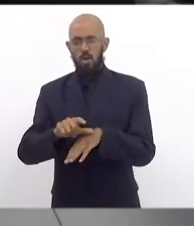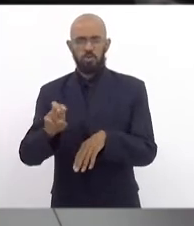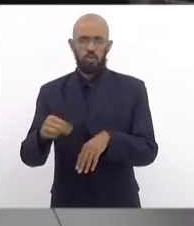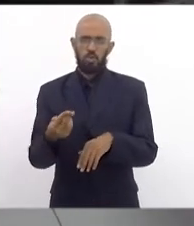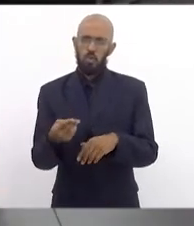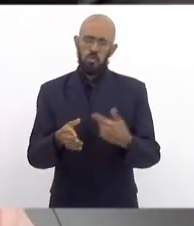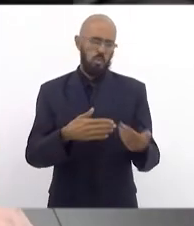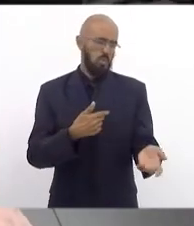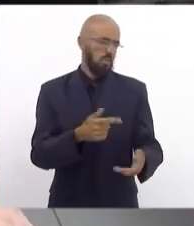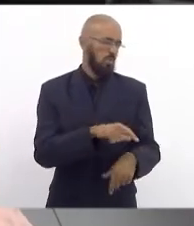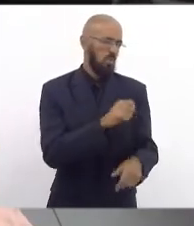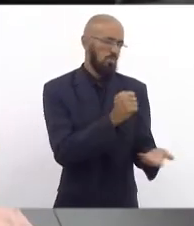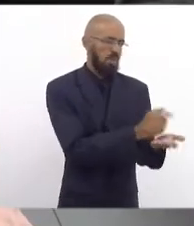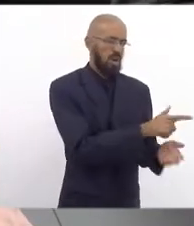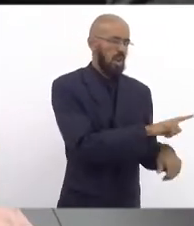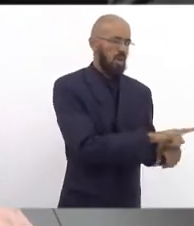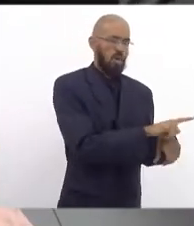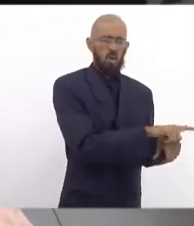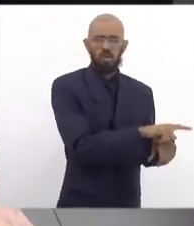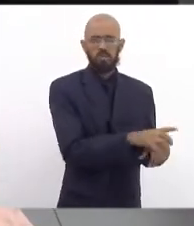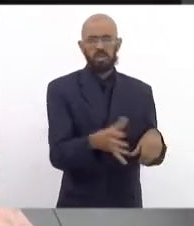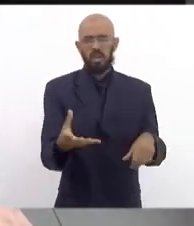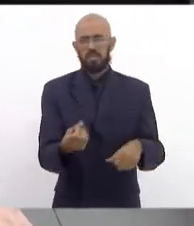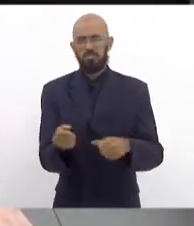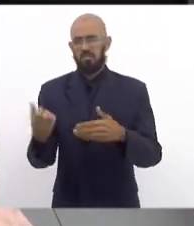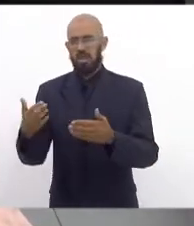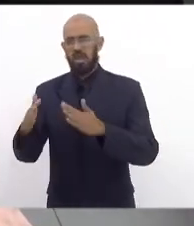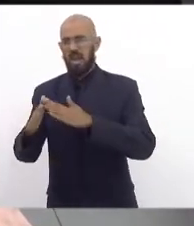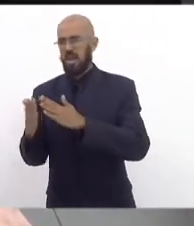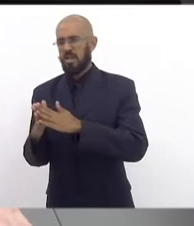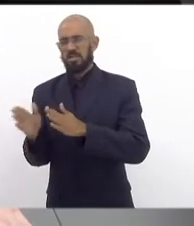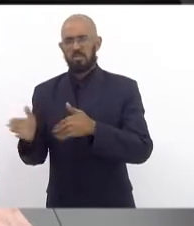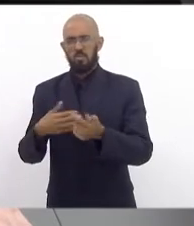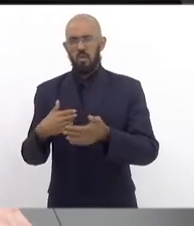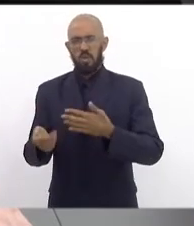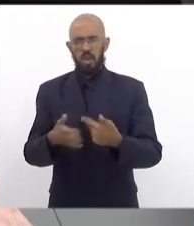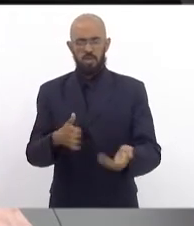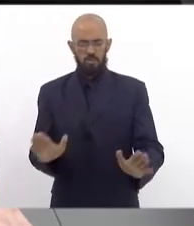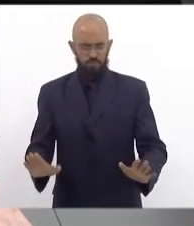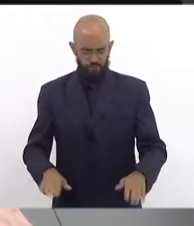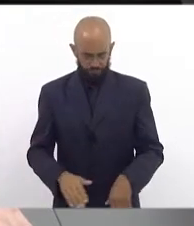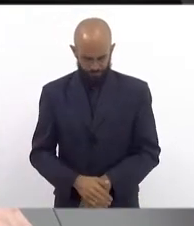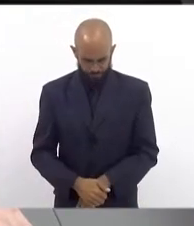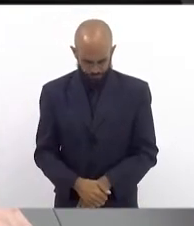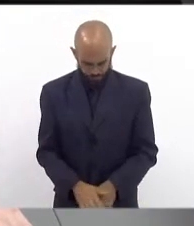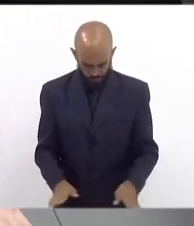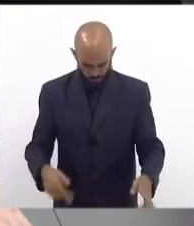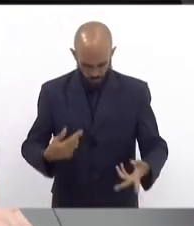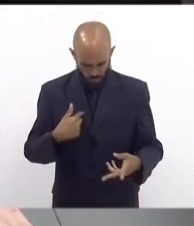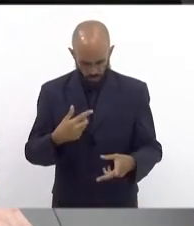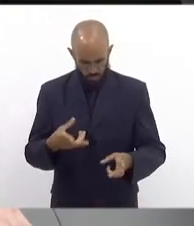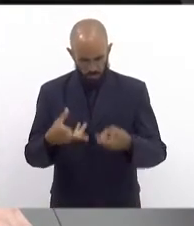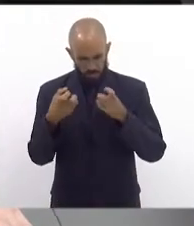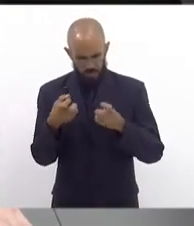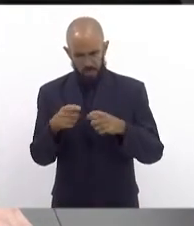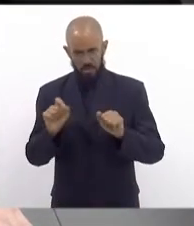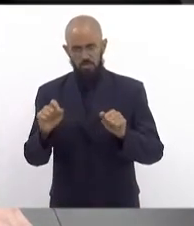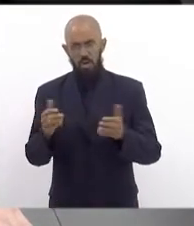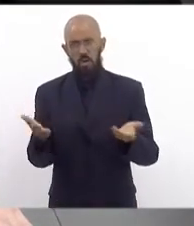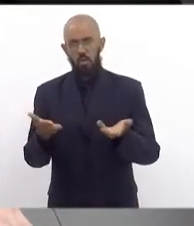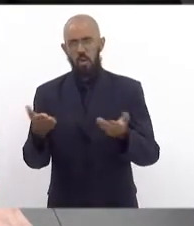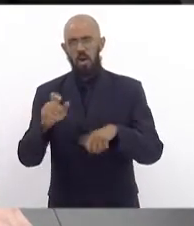e vice-versa e situações desse tipos eu vejo aqui que o som atual por